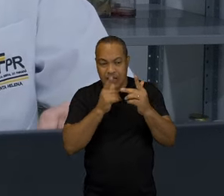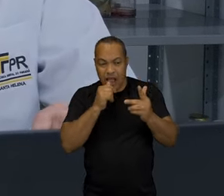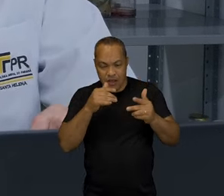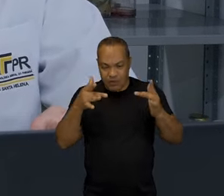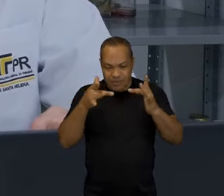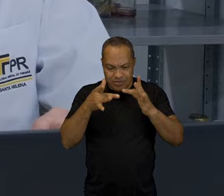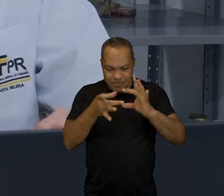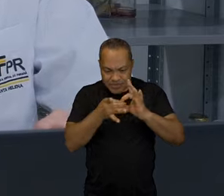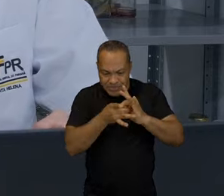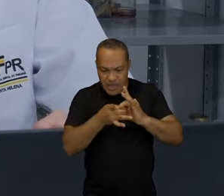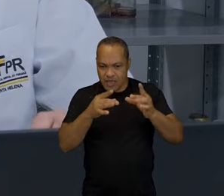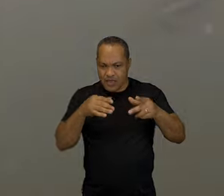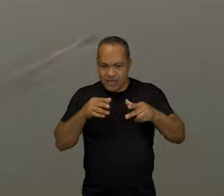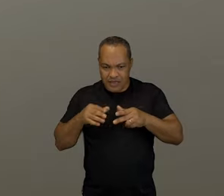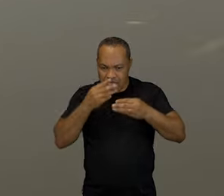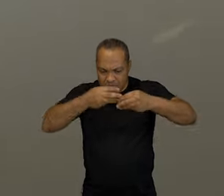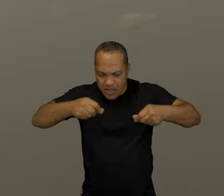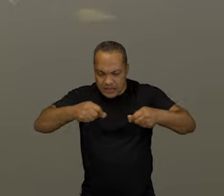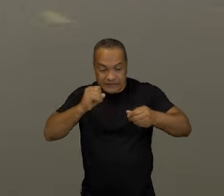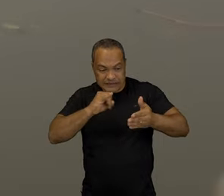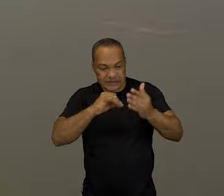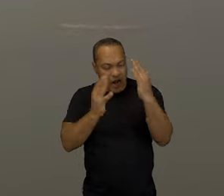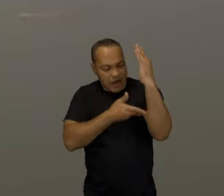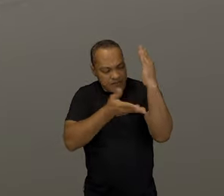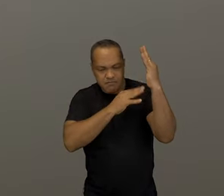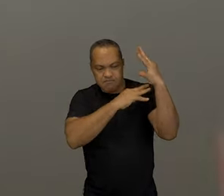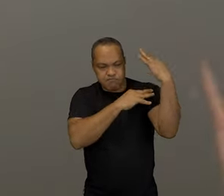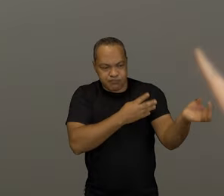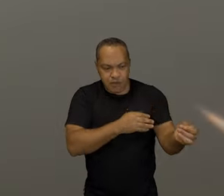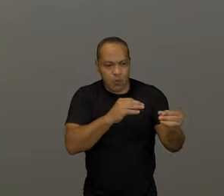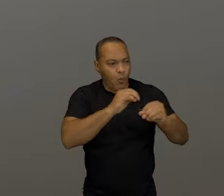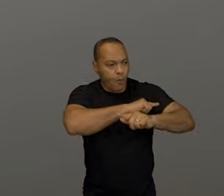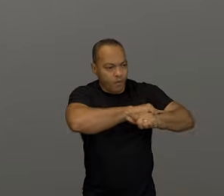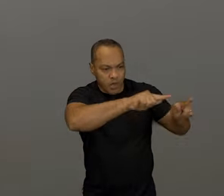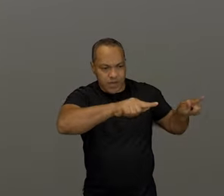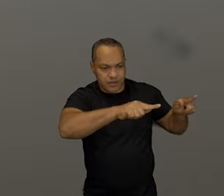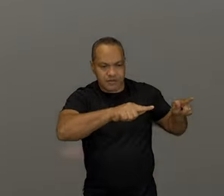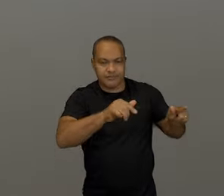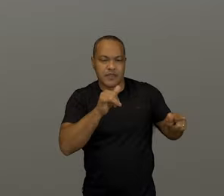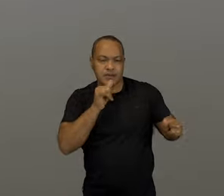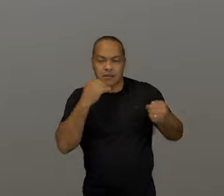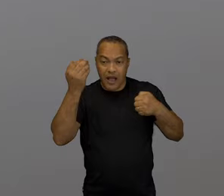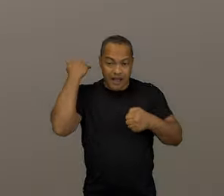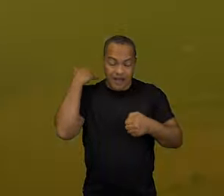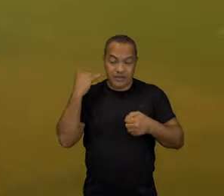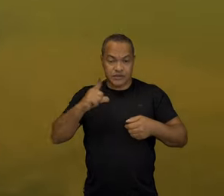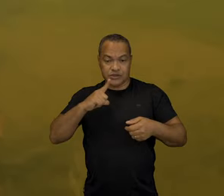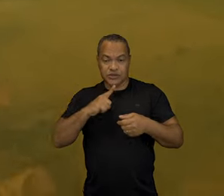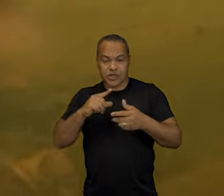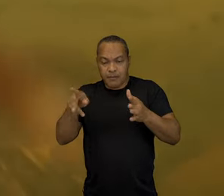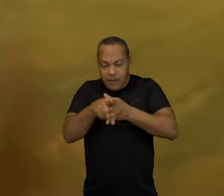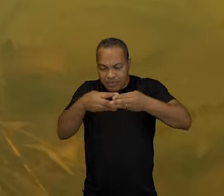interface água e terra, há interações ecológicas. Então, se você retira a mata, Então, aquele ambiente que, por exemplo, proporcionava